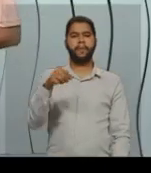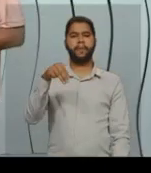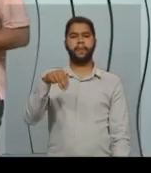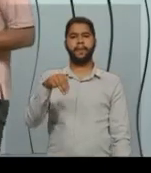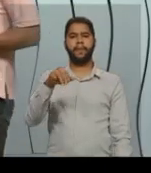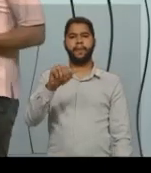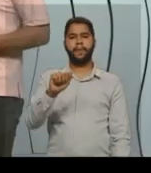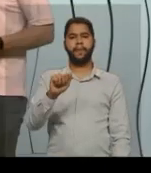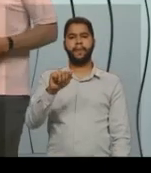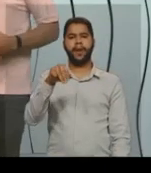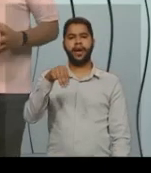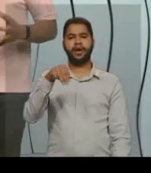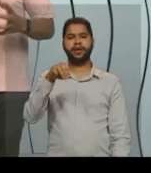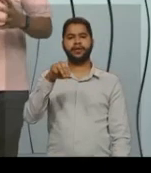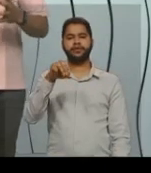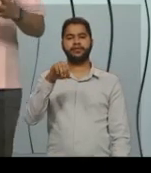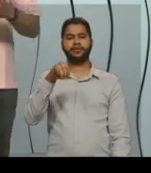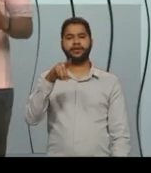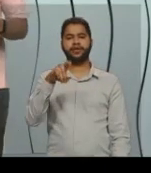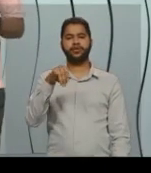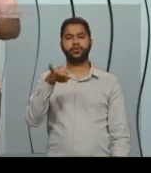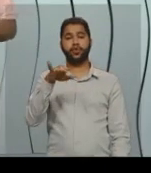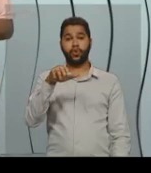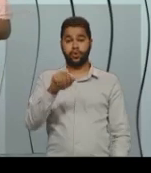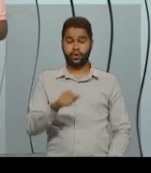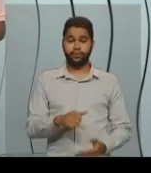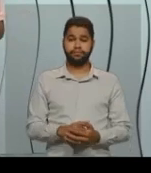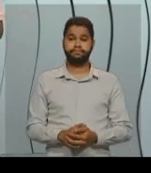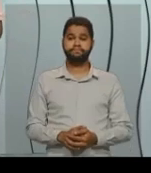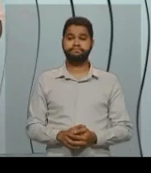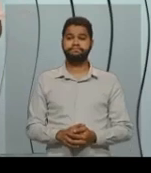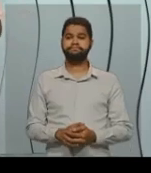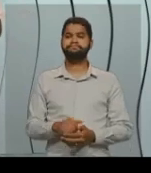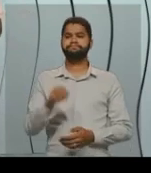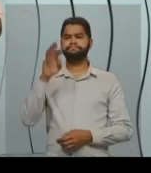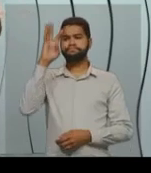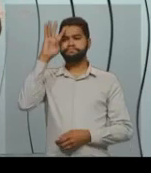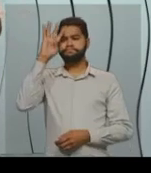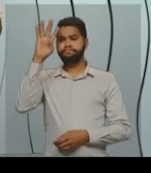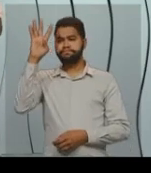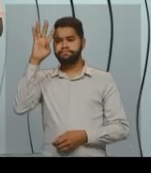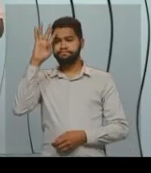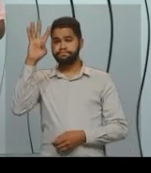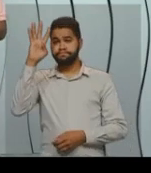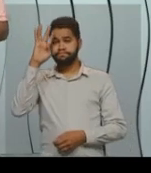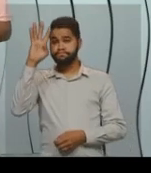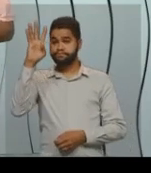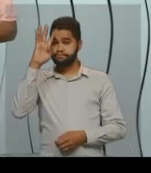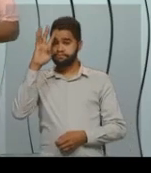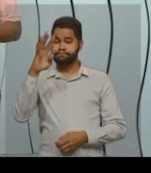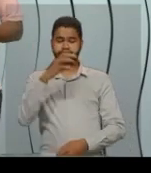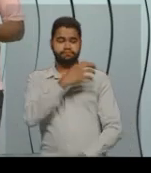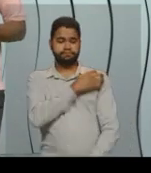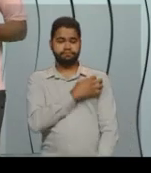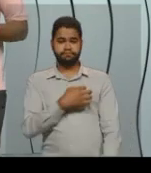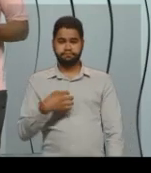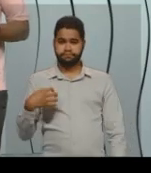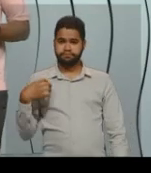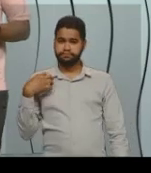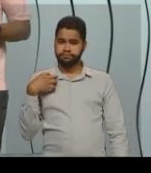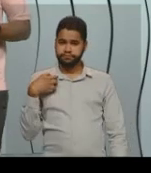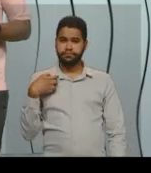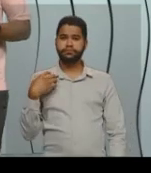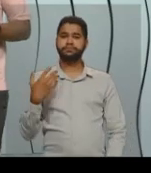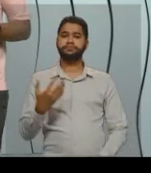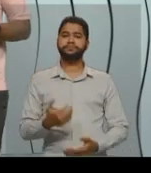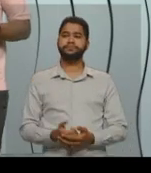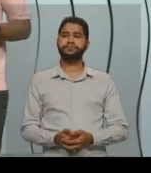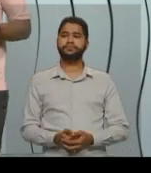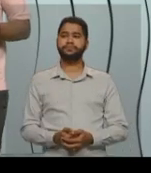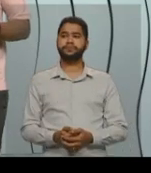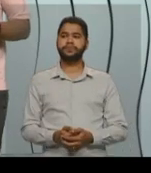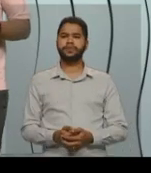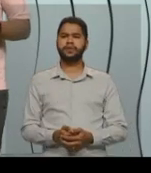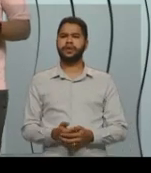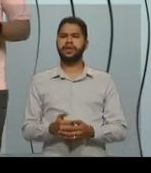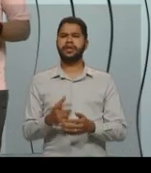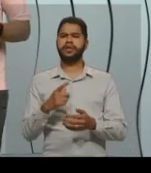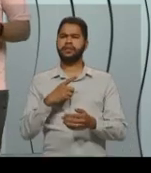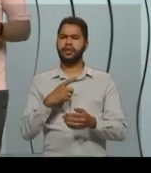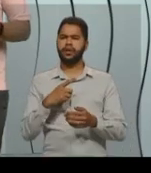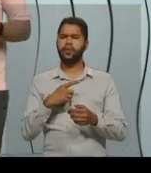vamos ao que interessa. Em termos de teoria, o Aristóteles ele vai ir